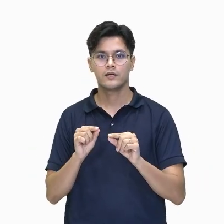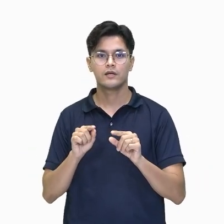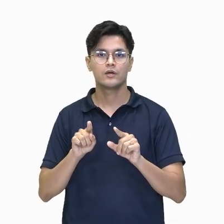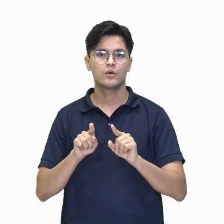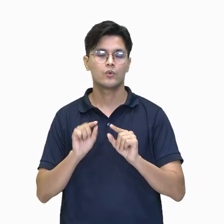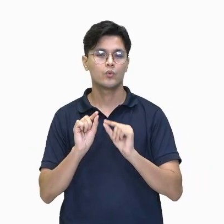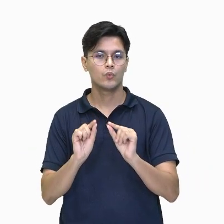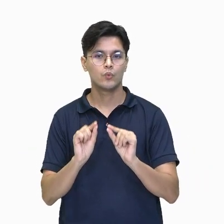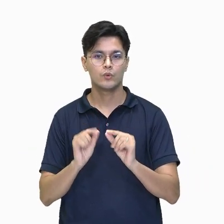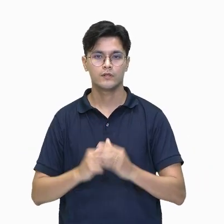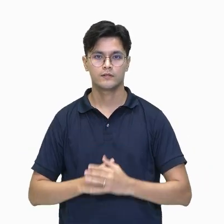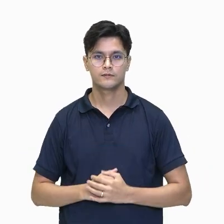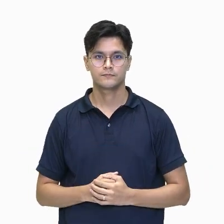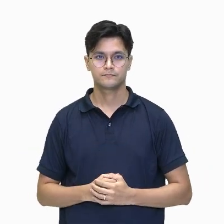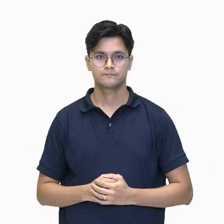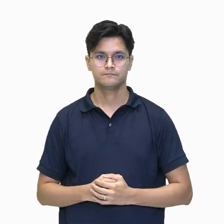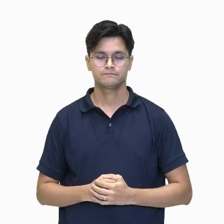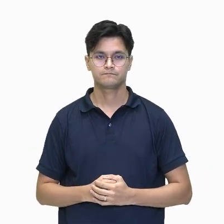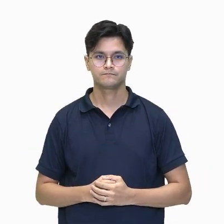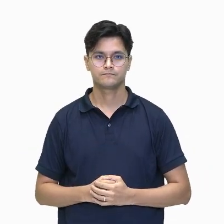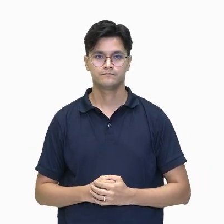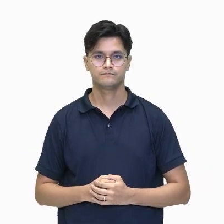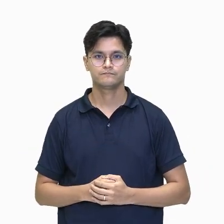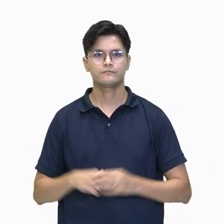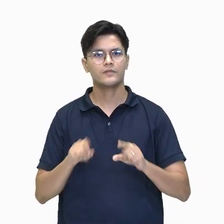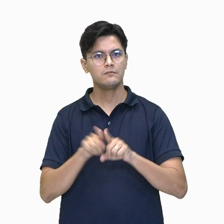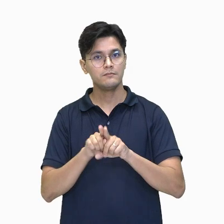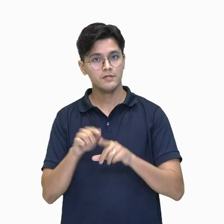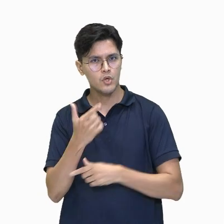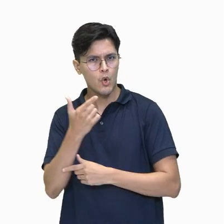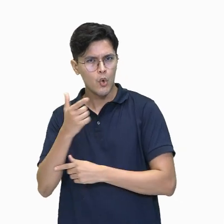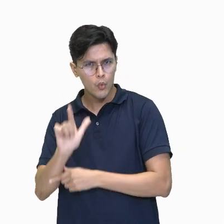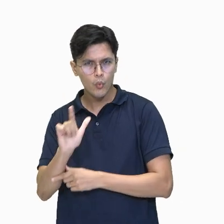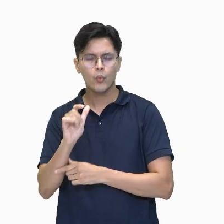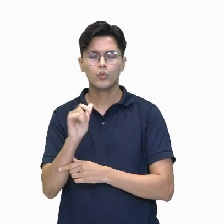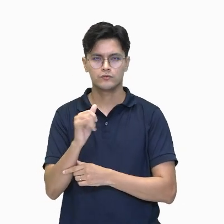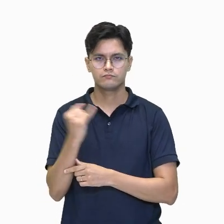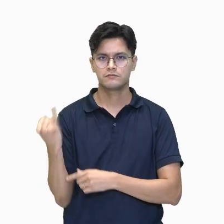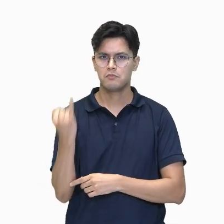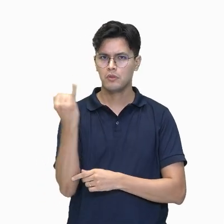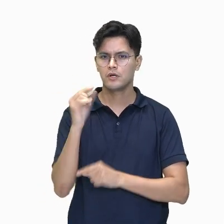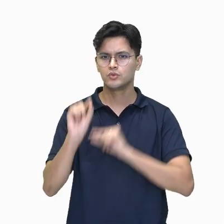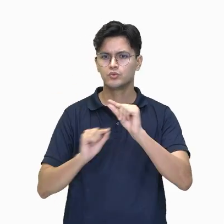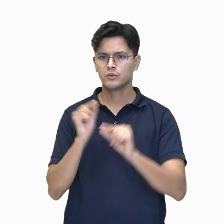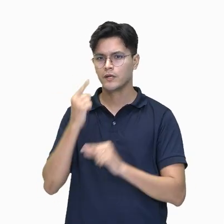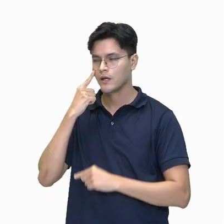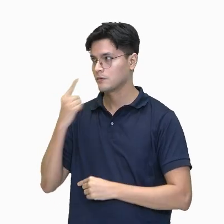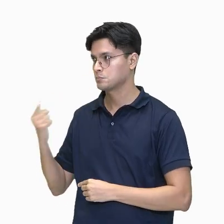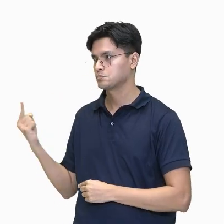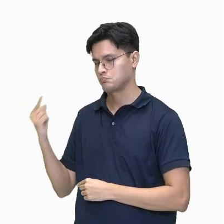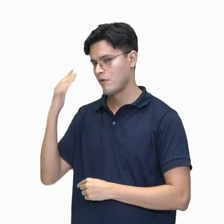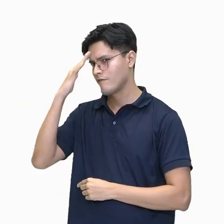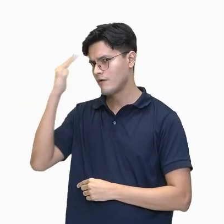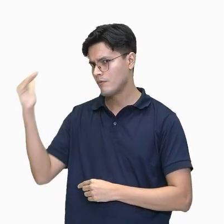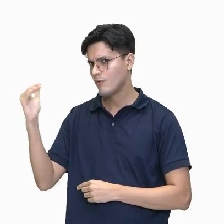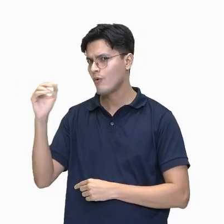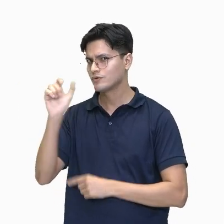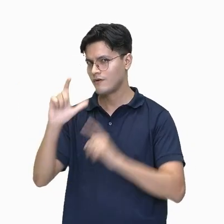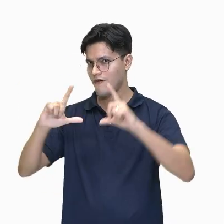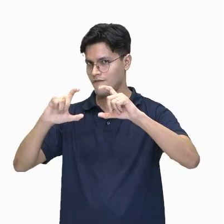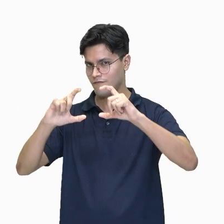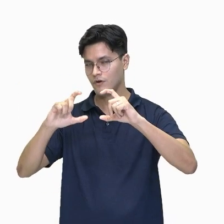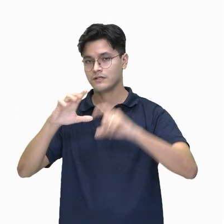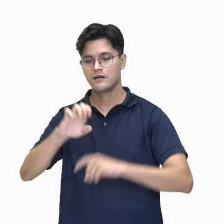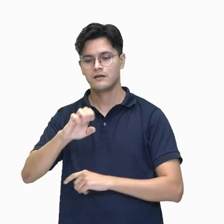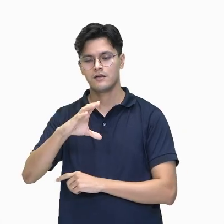pesqueiros e selvagens. E olha outro vetor importante também, pessoal. Olha, isso daí é famoso, né? Uma foto dessa. É verdade.